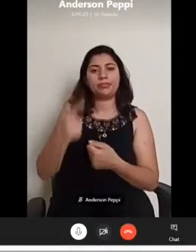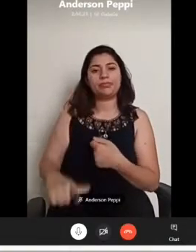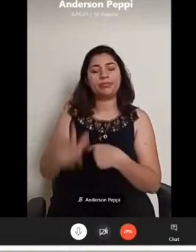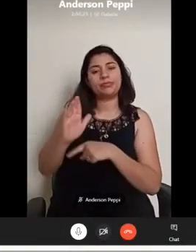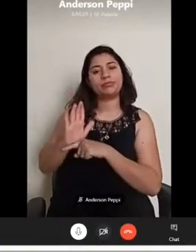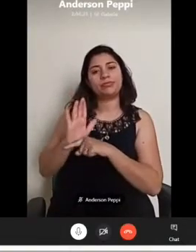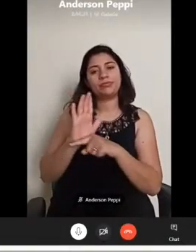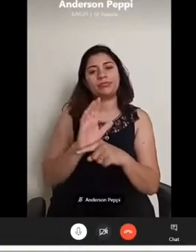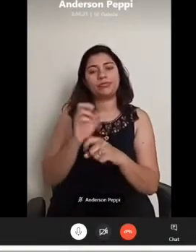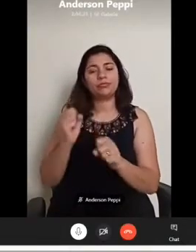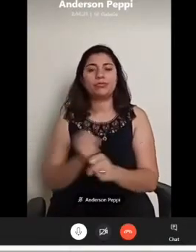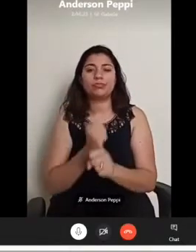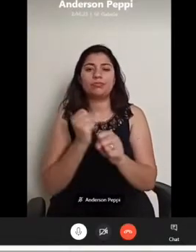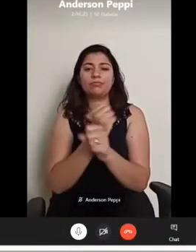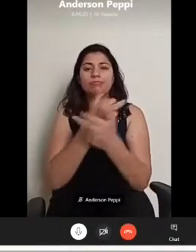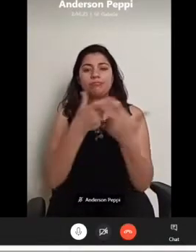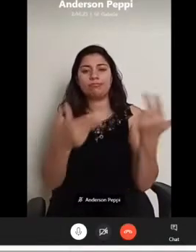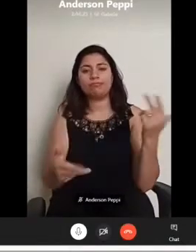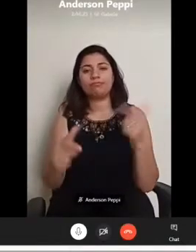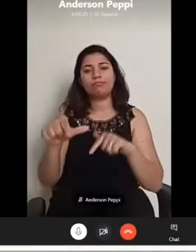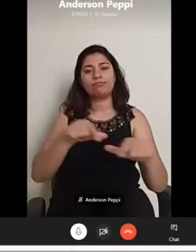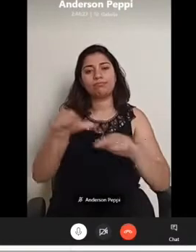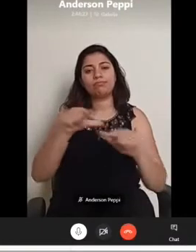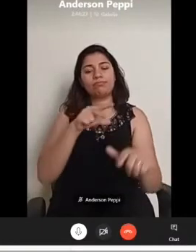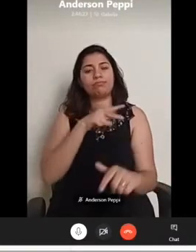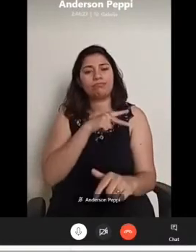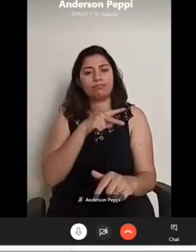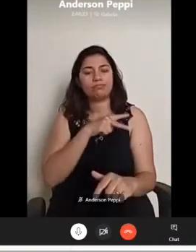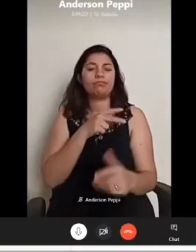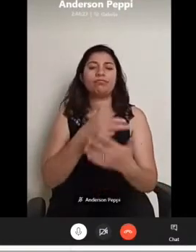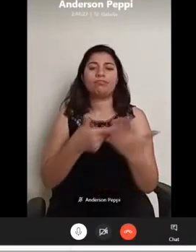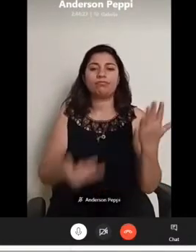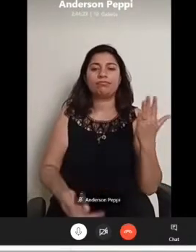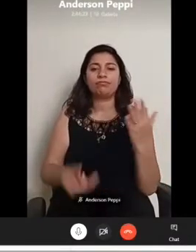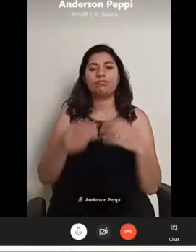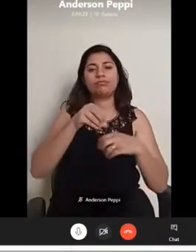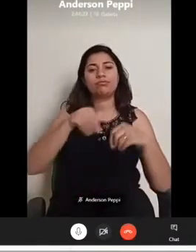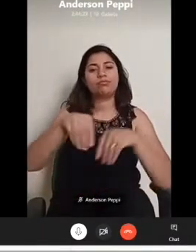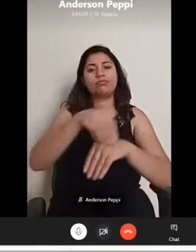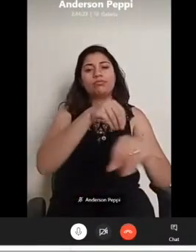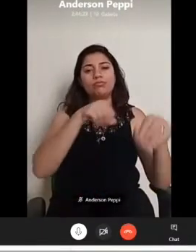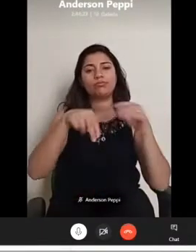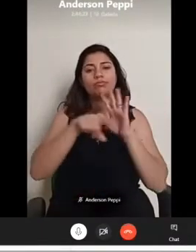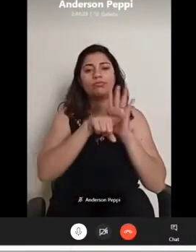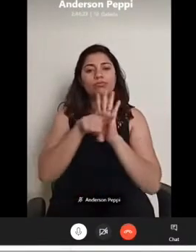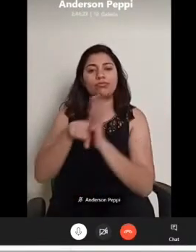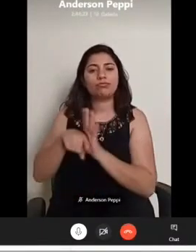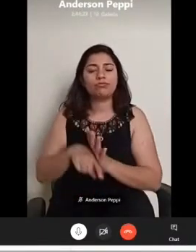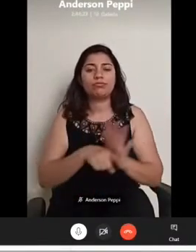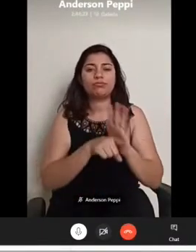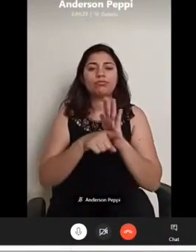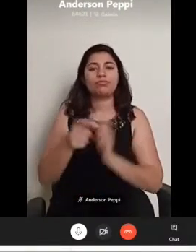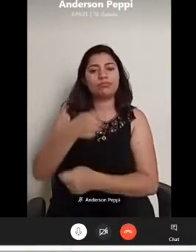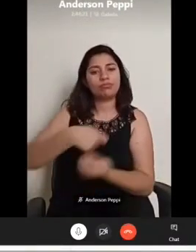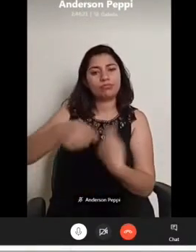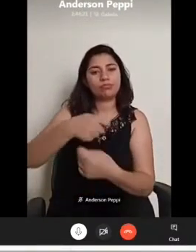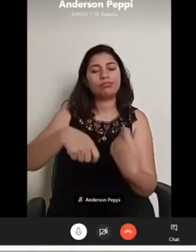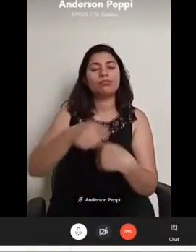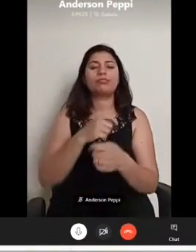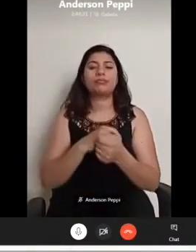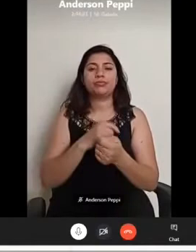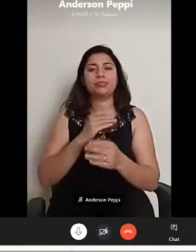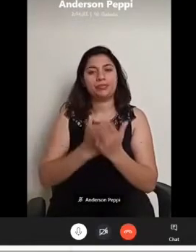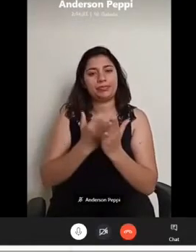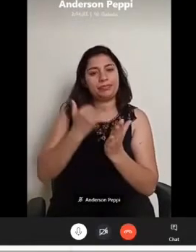Públicos, Planejamento, Uso, Ocupação e Parcelamento do Solo e Atividades Privadas.